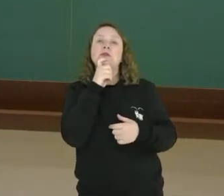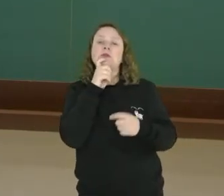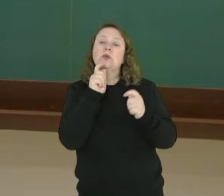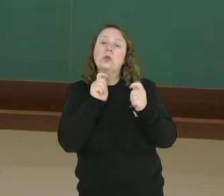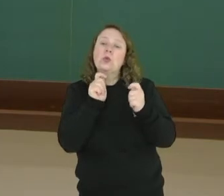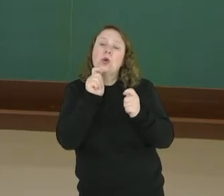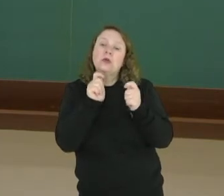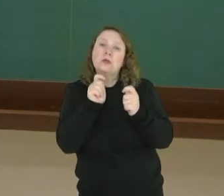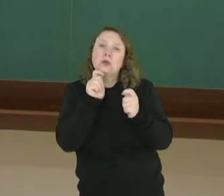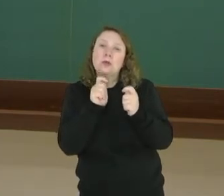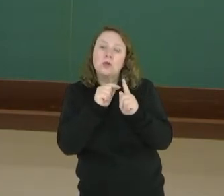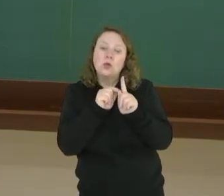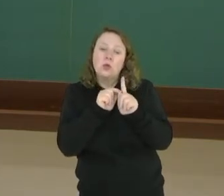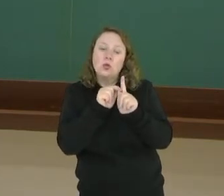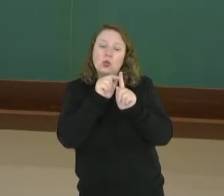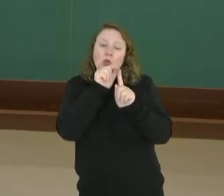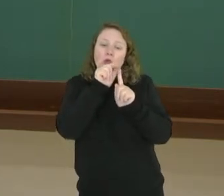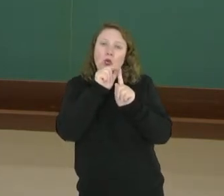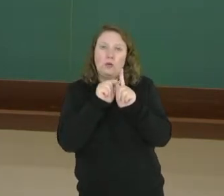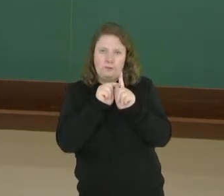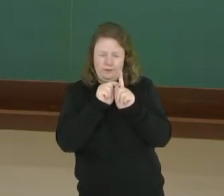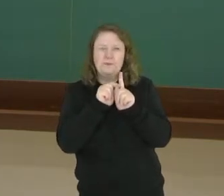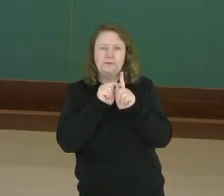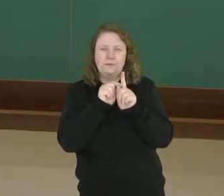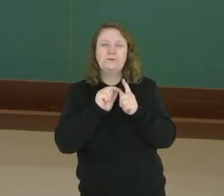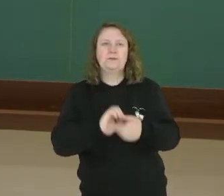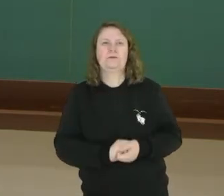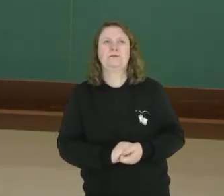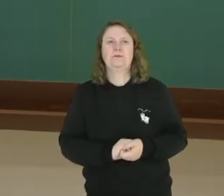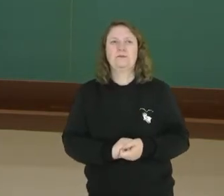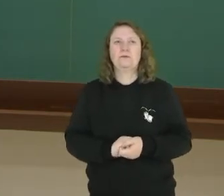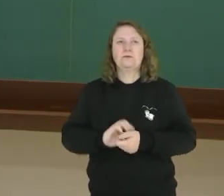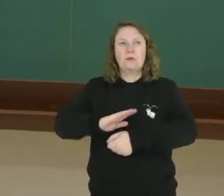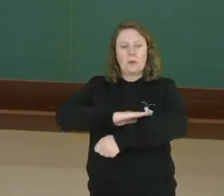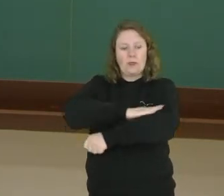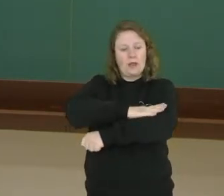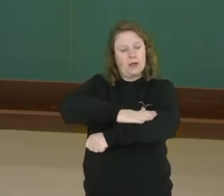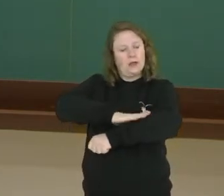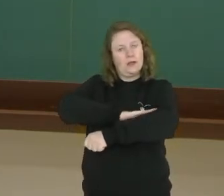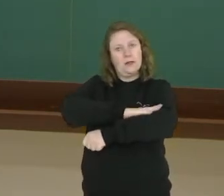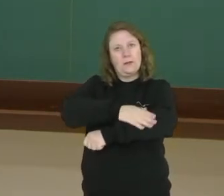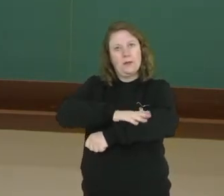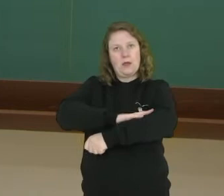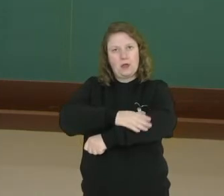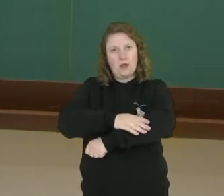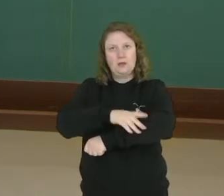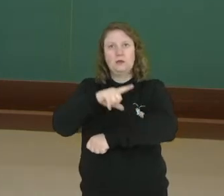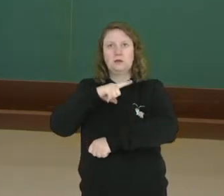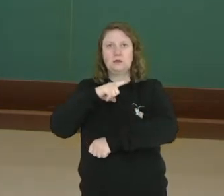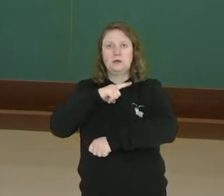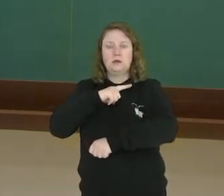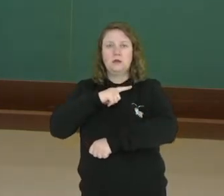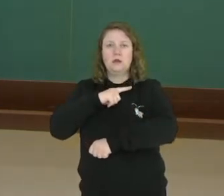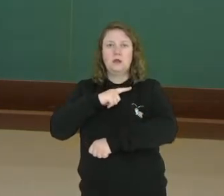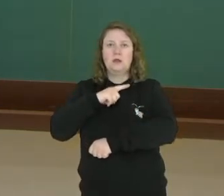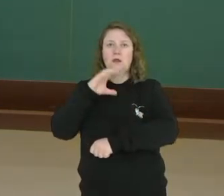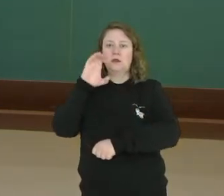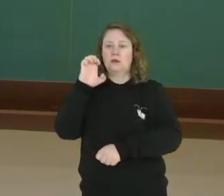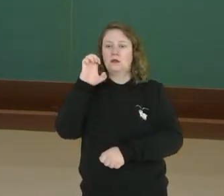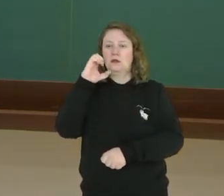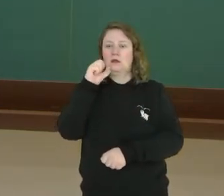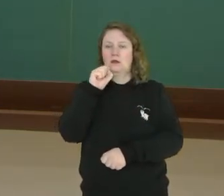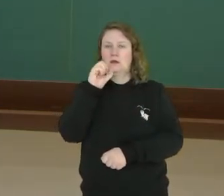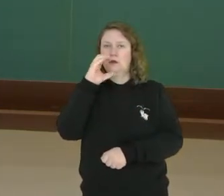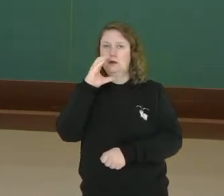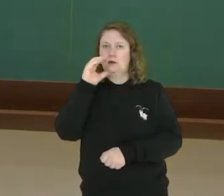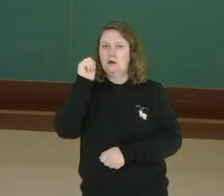ok? Muito bem. A pele é revestida por escamas ou placas ósseas, que